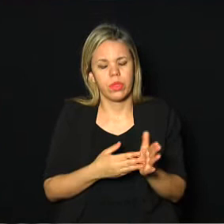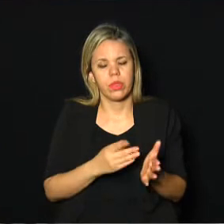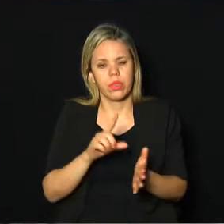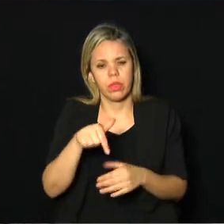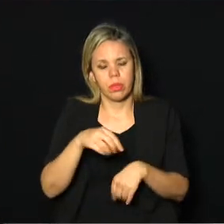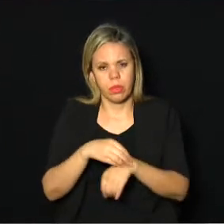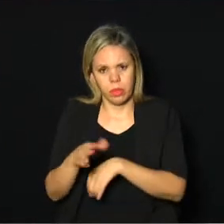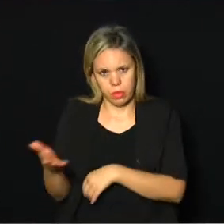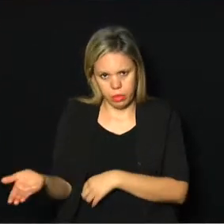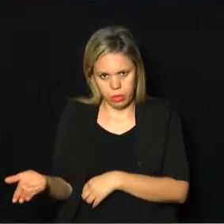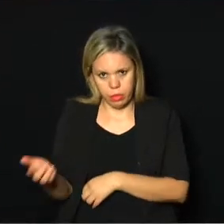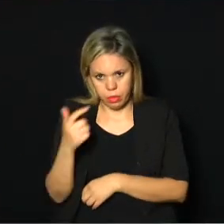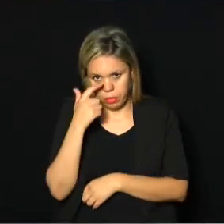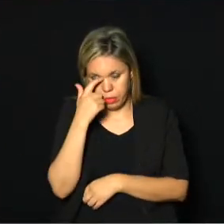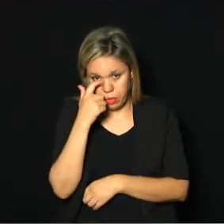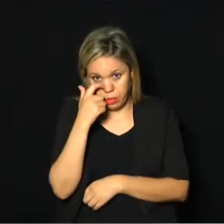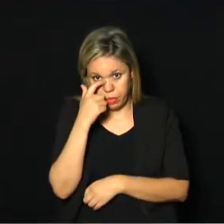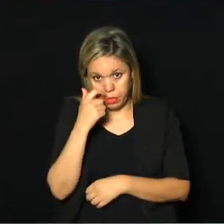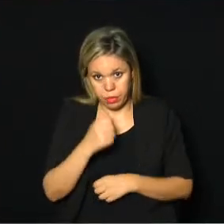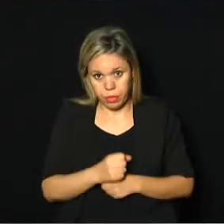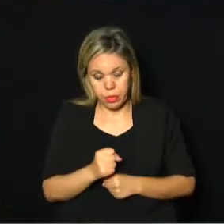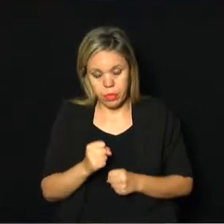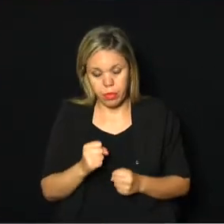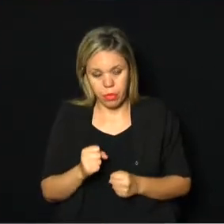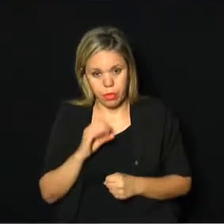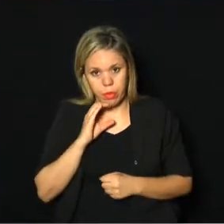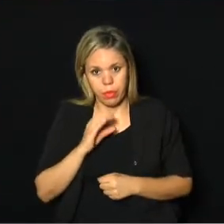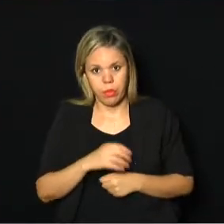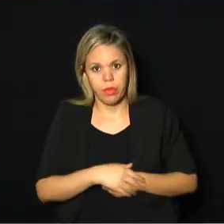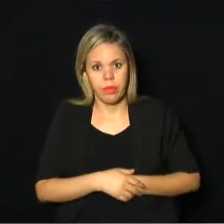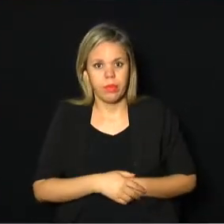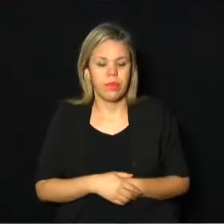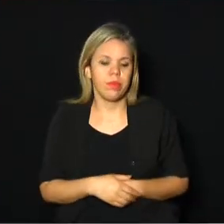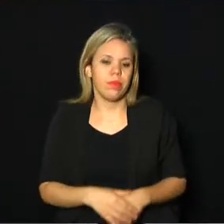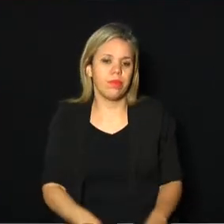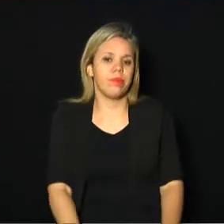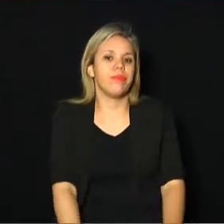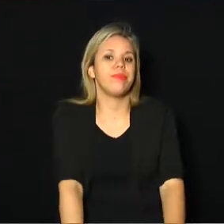a palavra para você. Pode ser, Carlão?